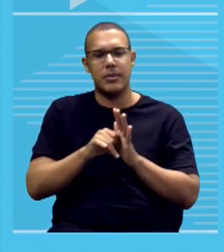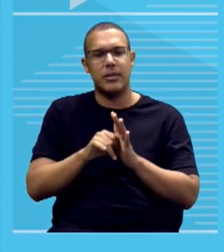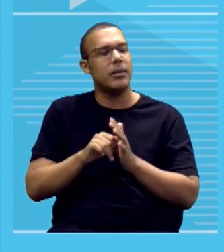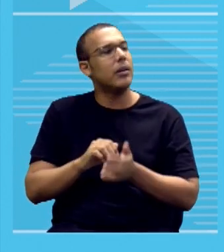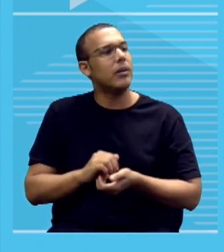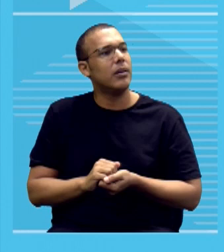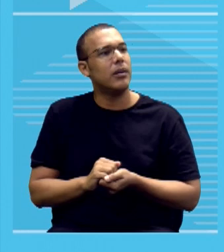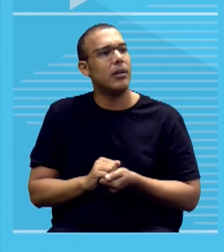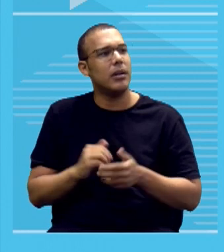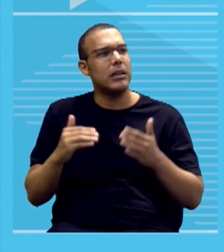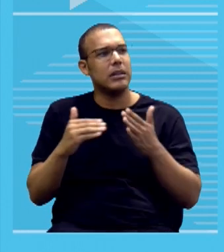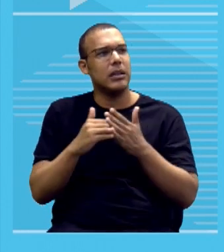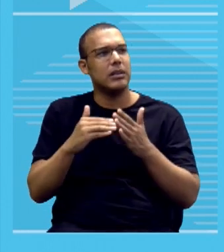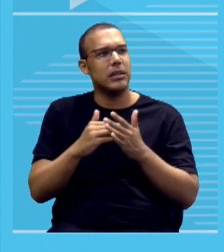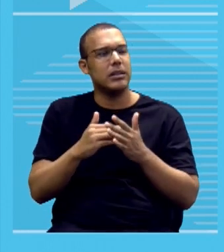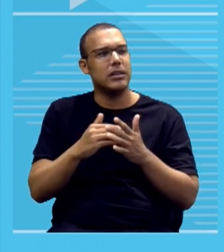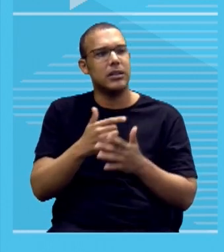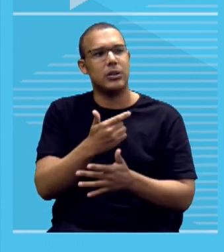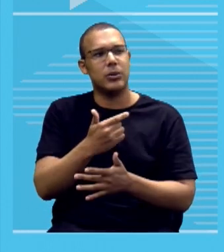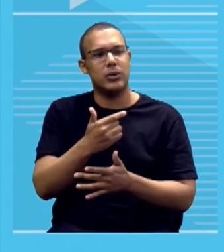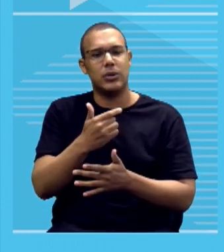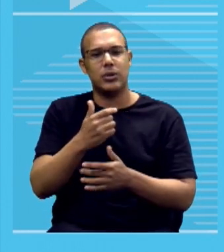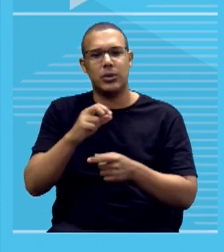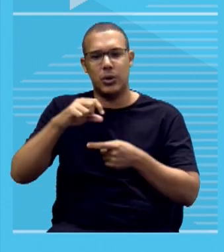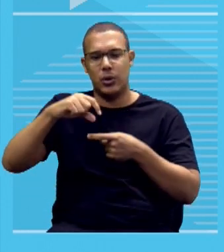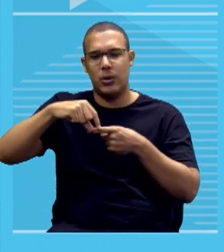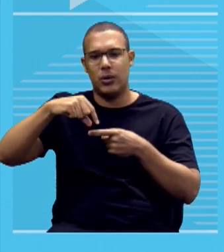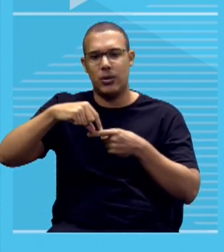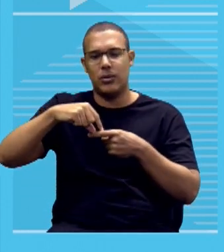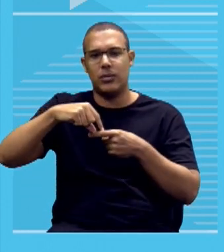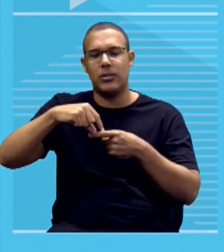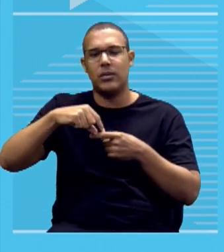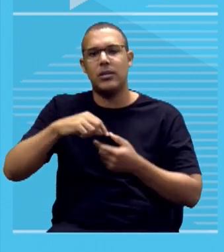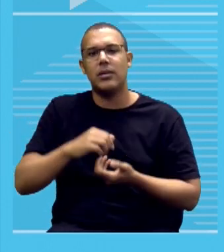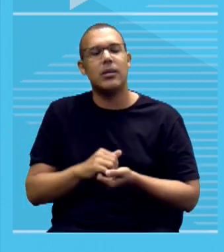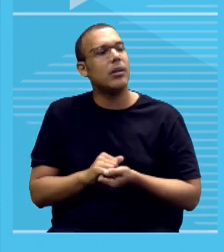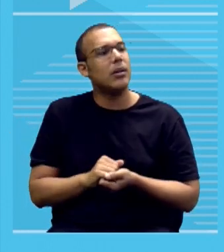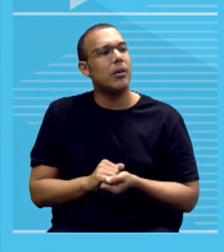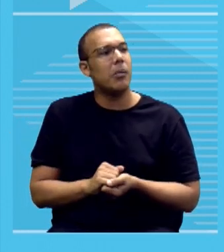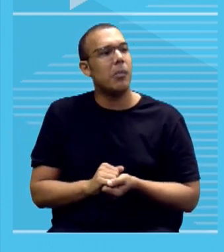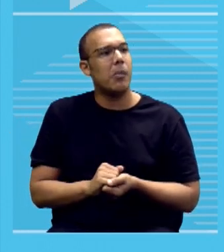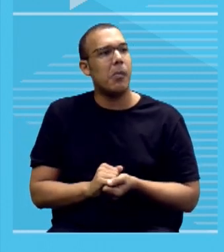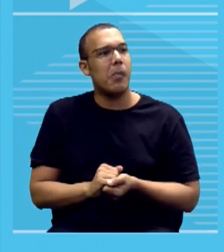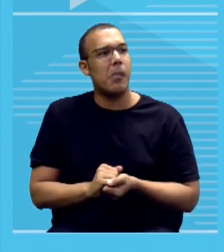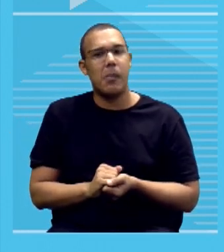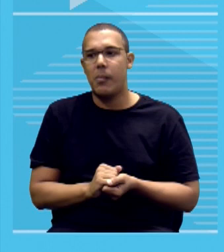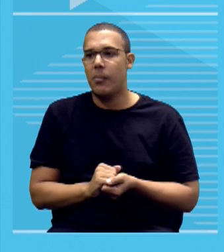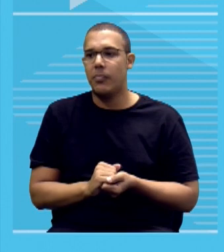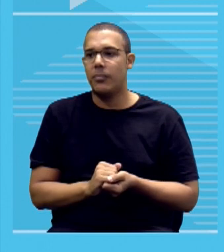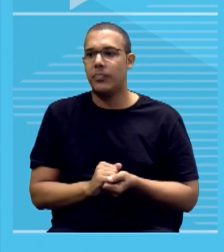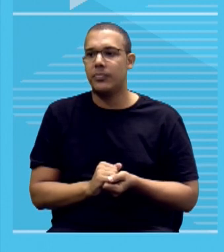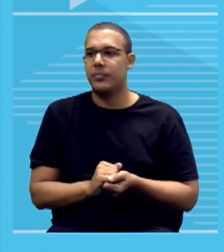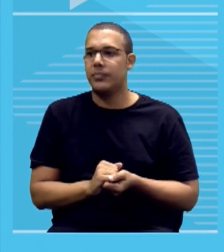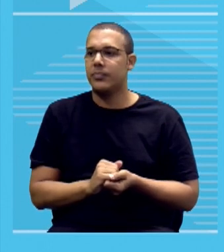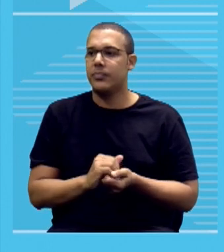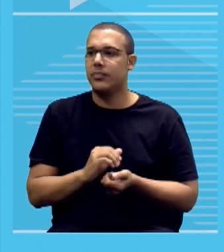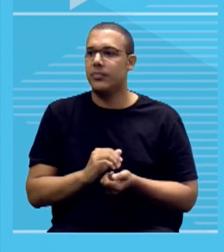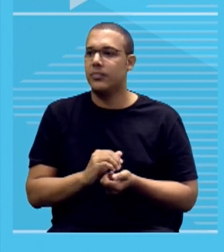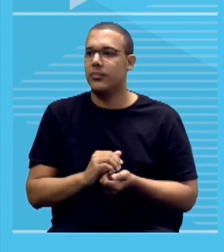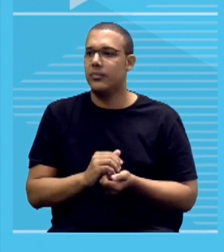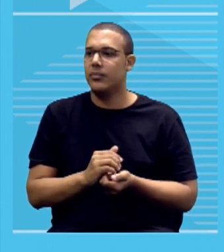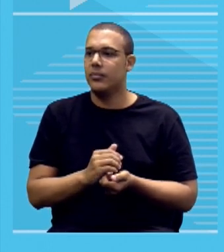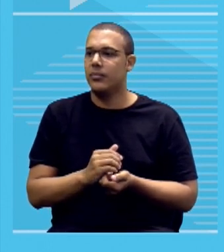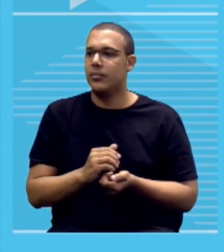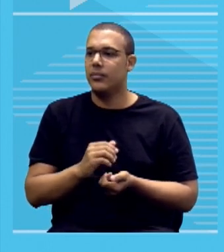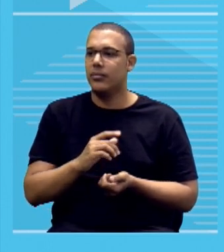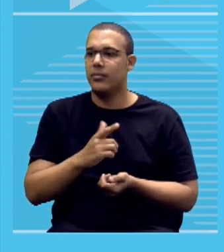resistência interna de 2 ohms, submetida a uma DDP de 200 volts e percorrido por uma corrente elétrica de 20 amperes? E